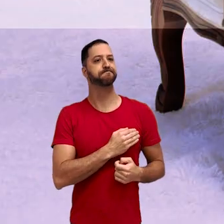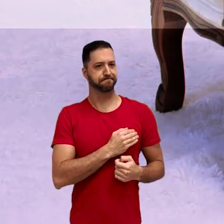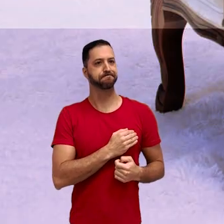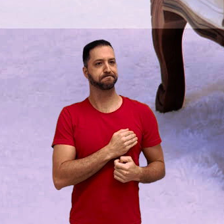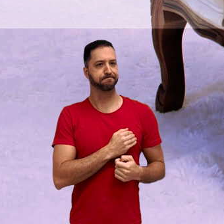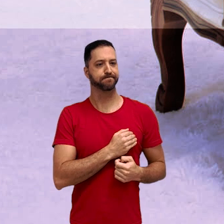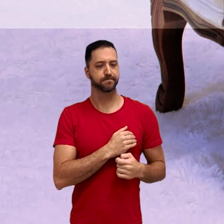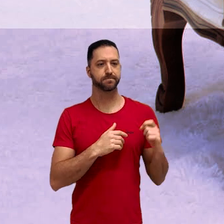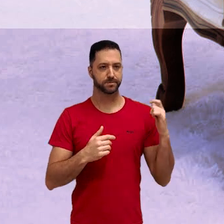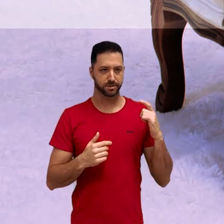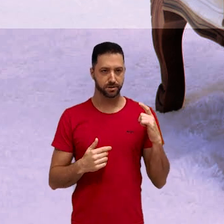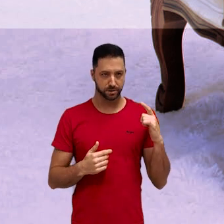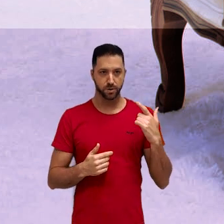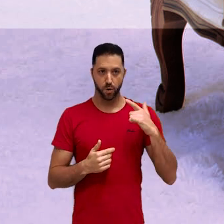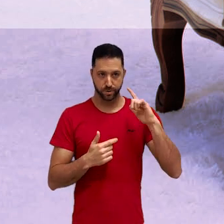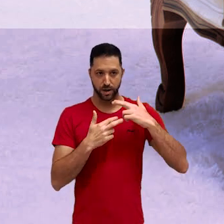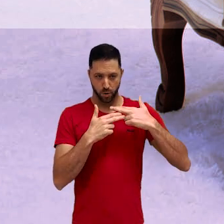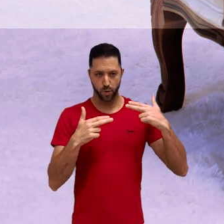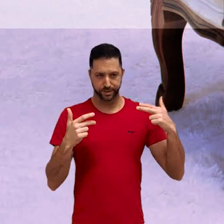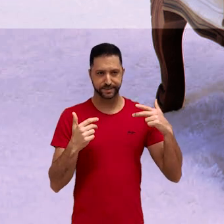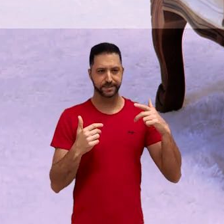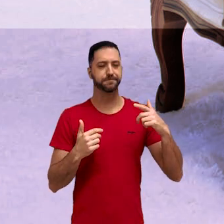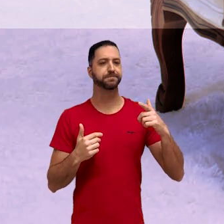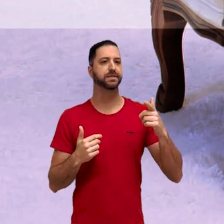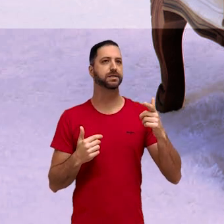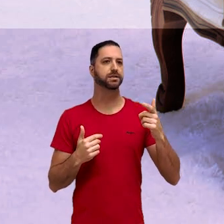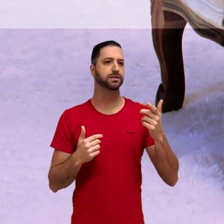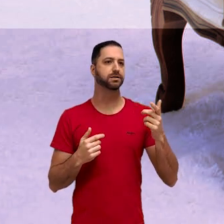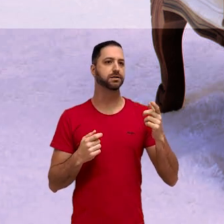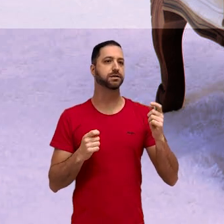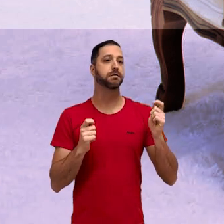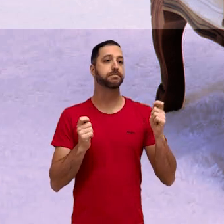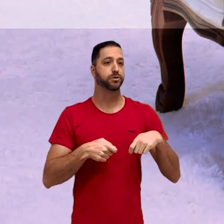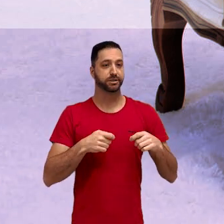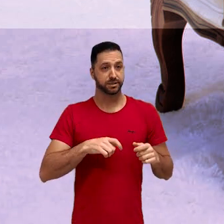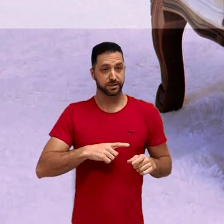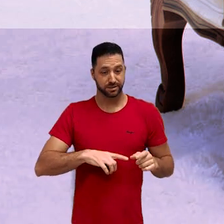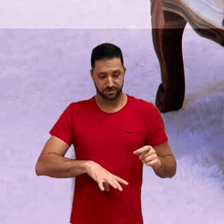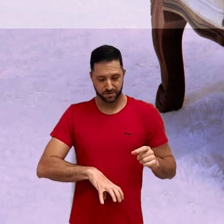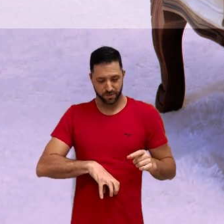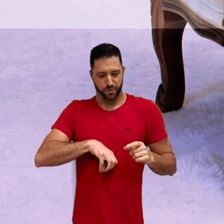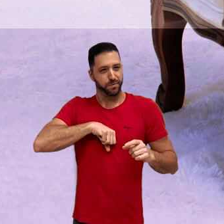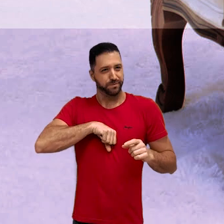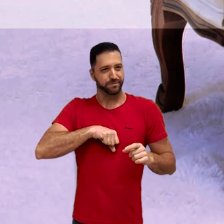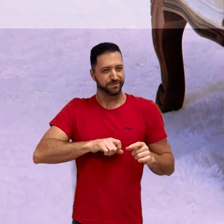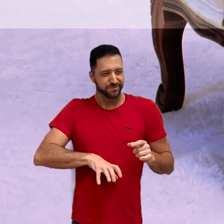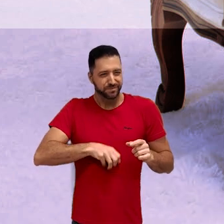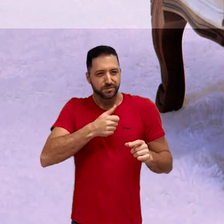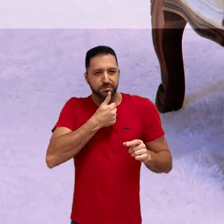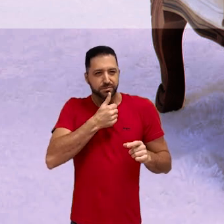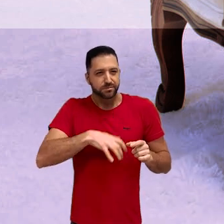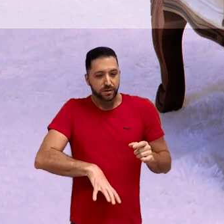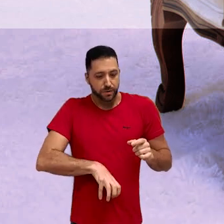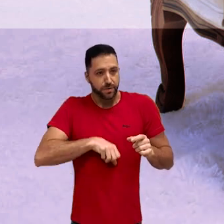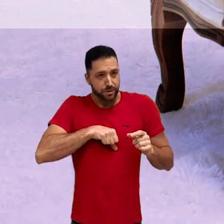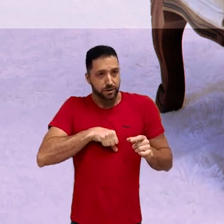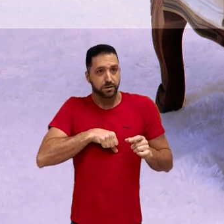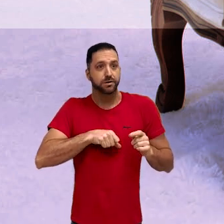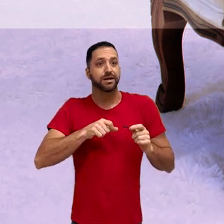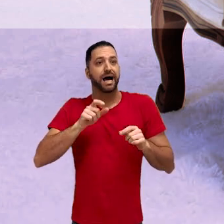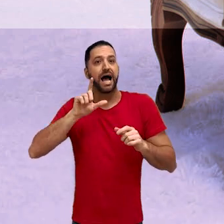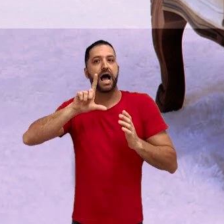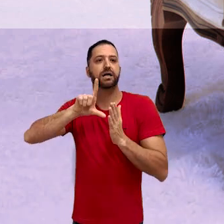também não dá para mudar, que entra na listinha dos fatores de risco, é uma menopausa tardia.